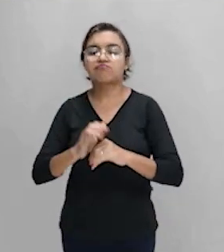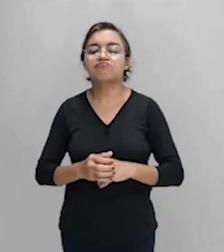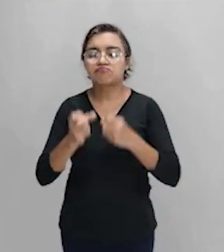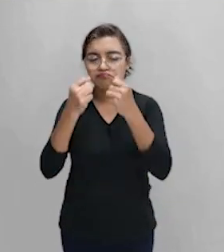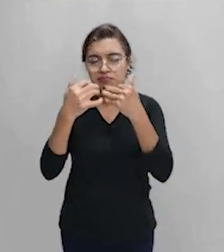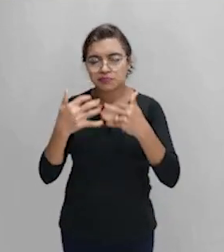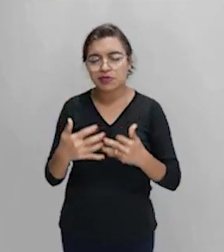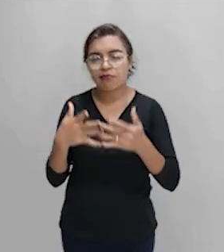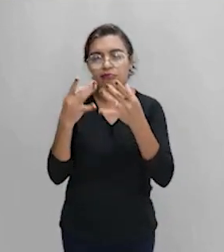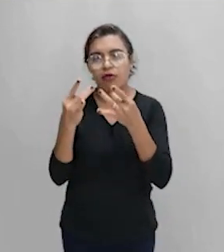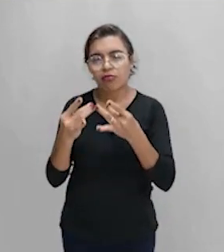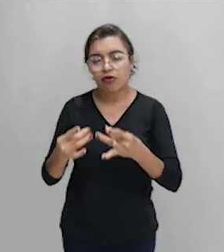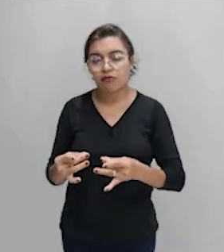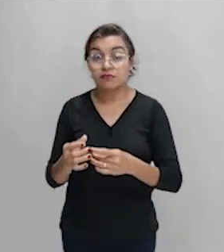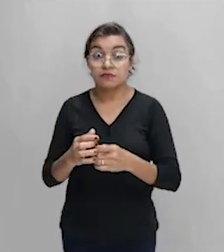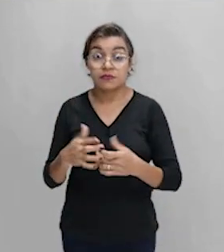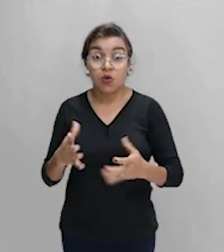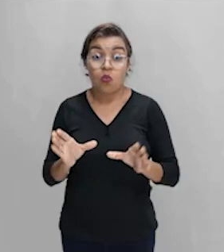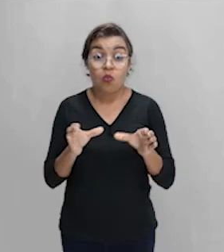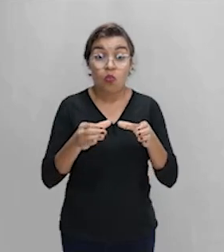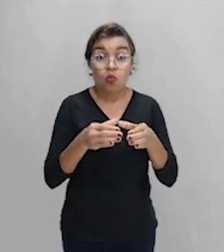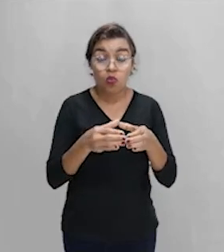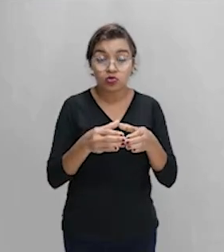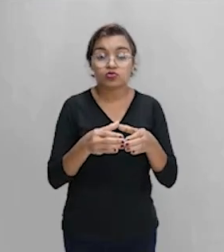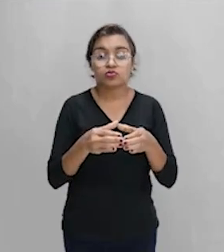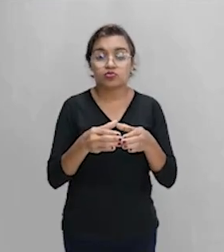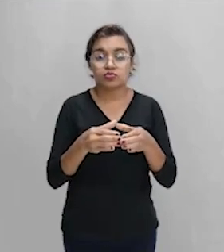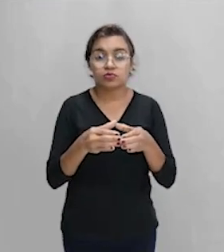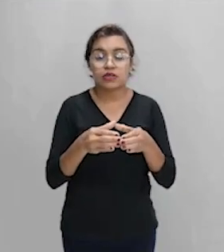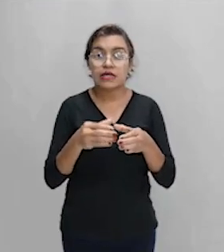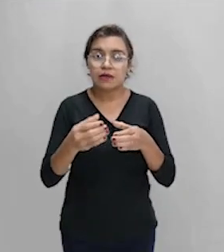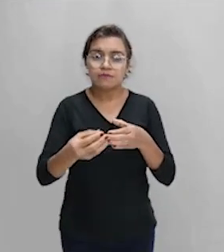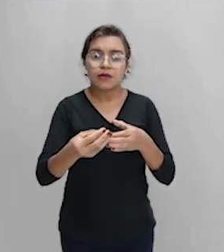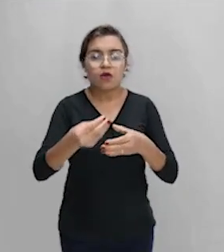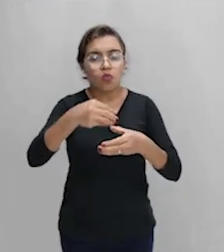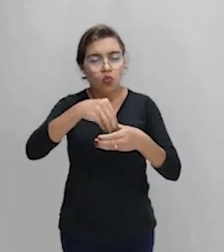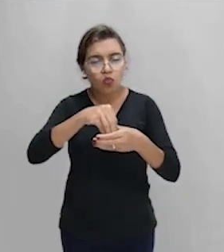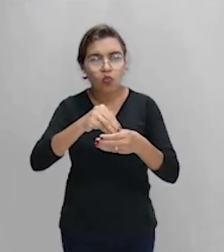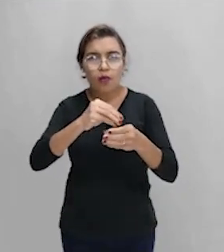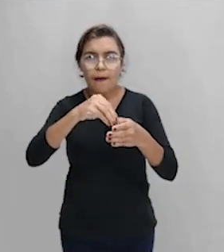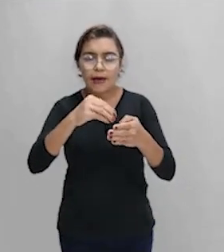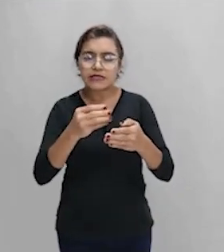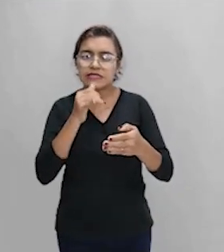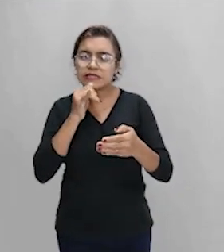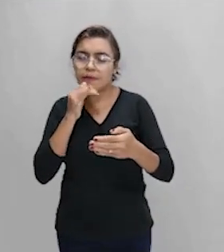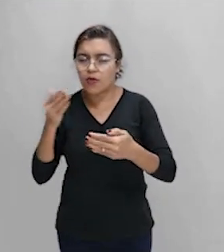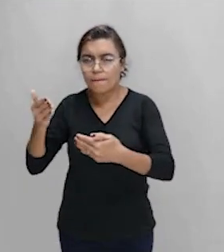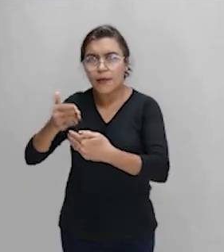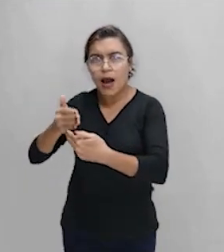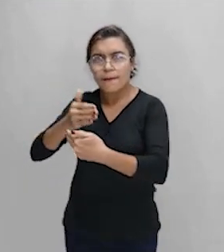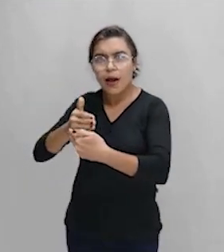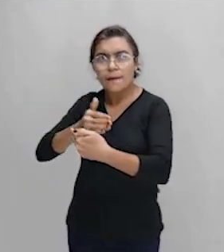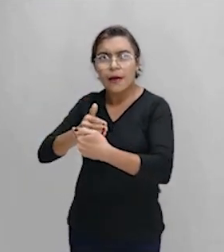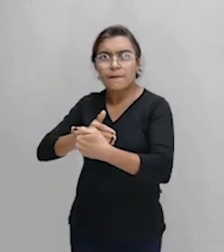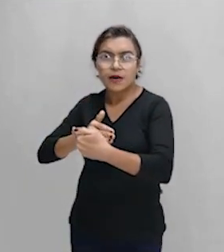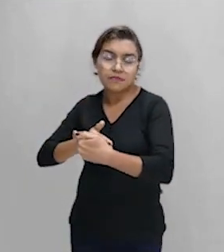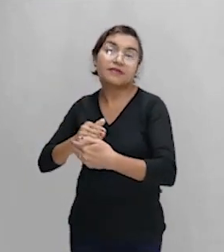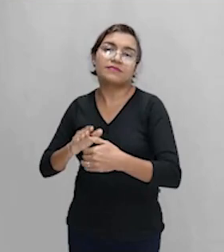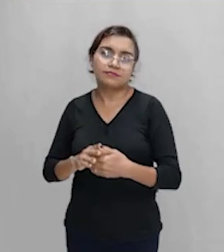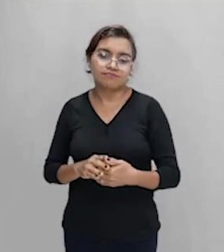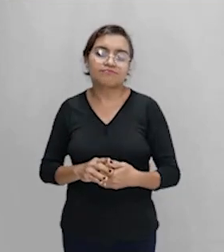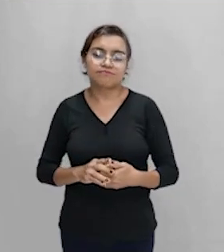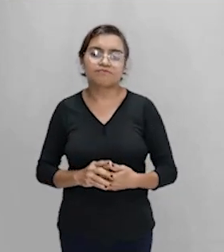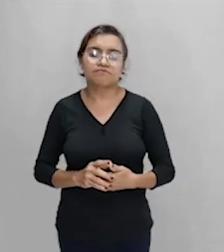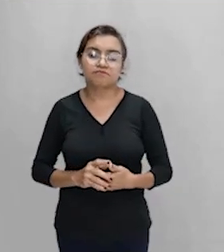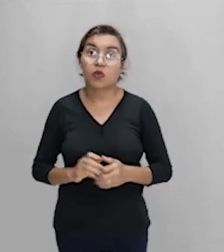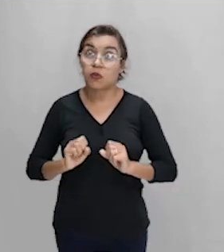para vocês. Então, está aqui um conjunto. Nós vemos o macro, o meso, o micro e a sessão de